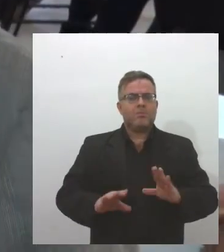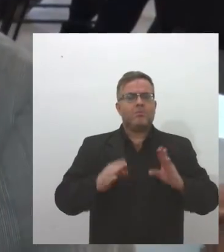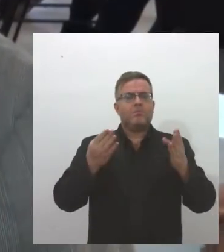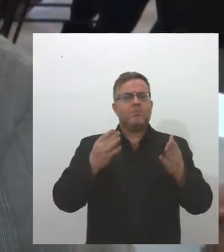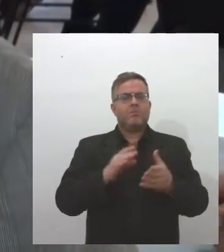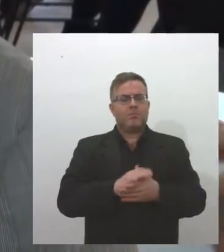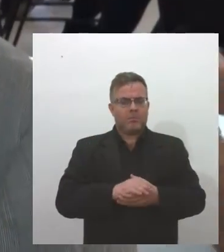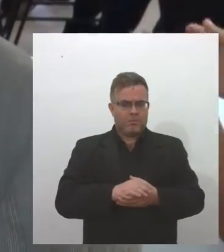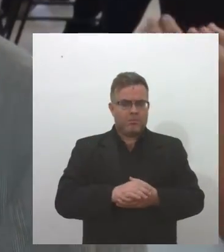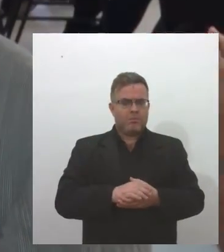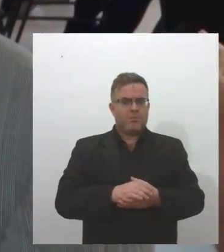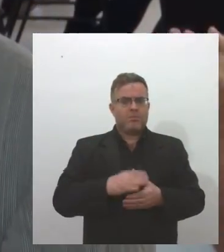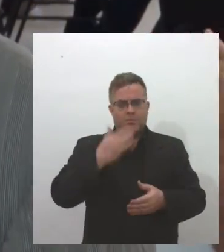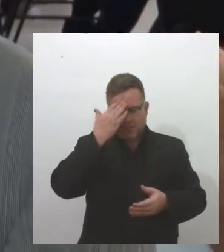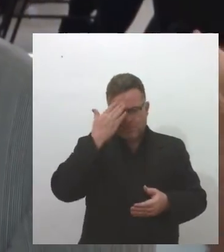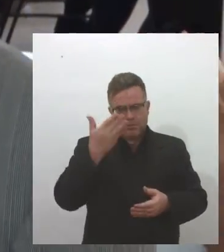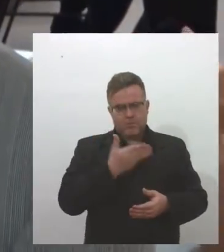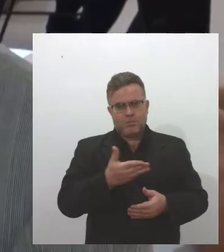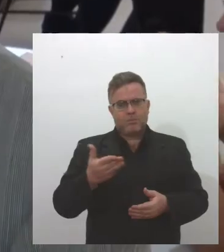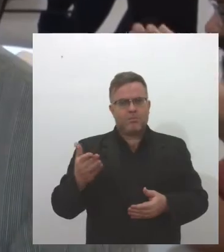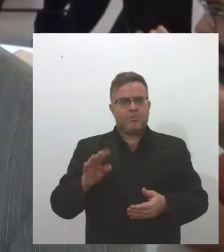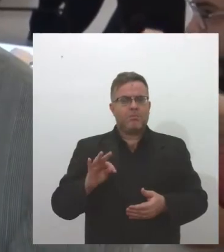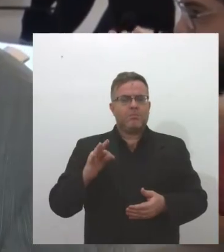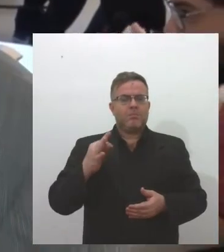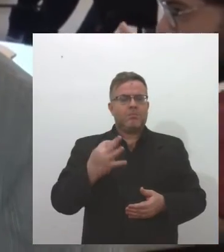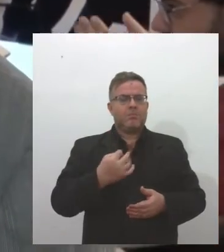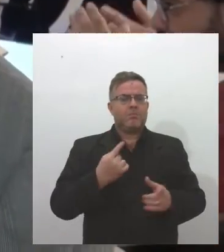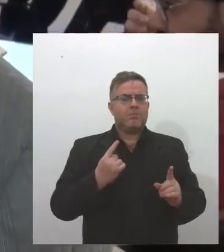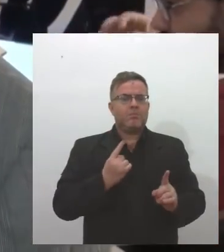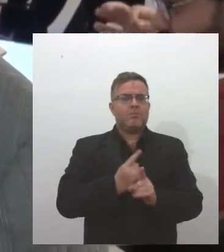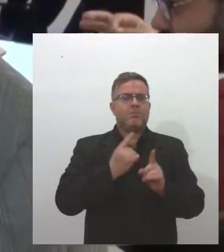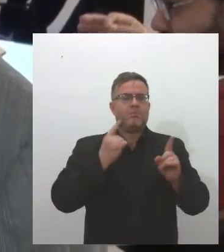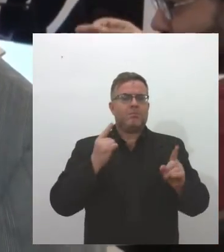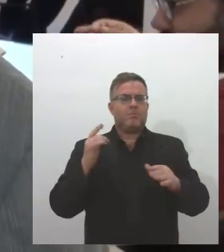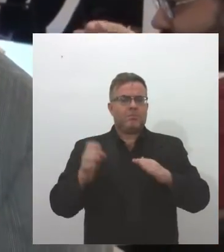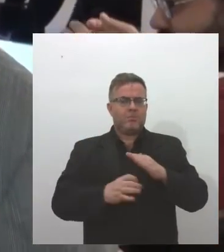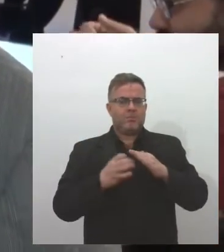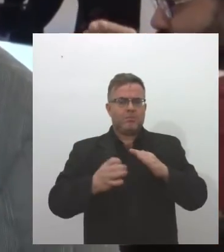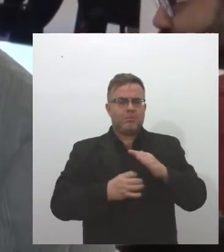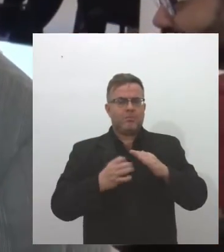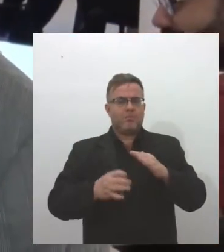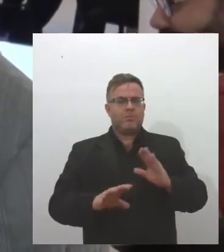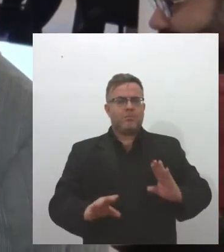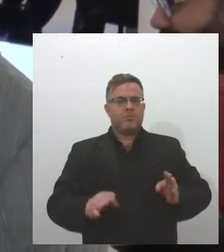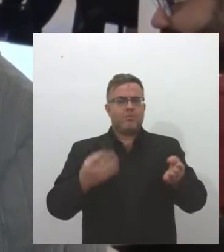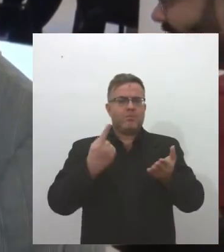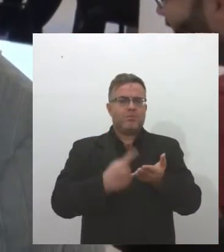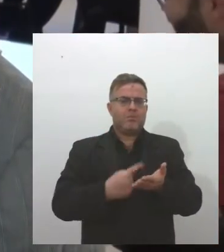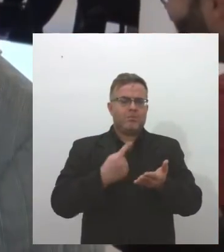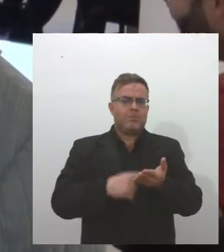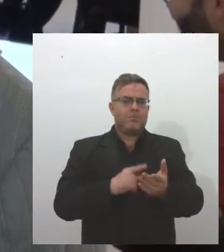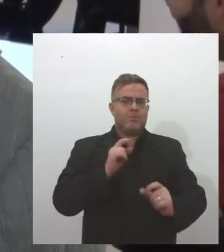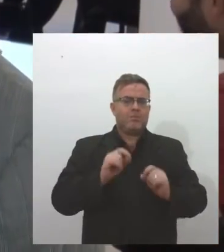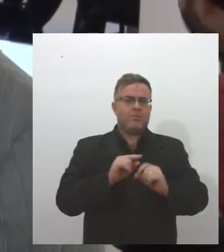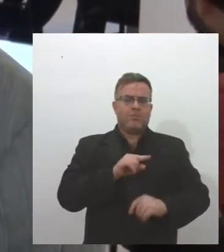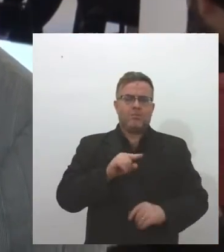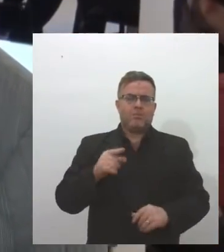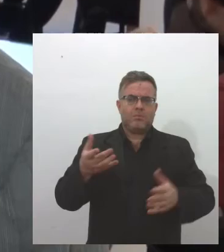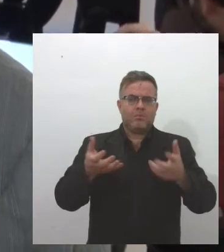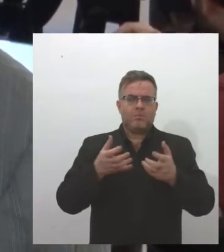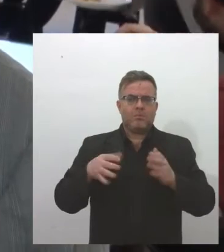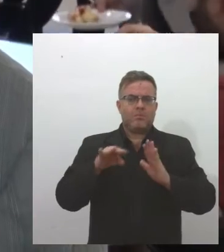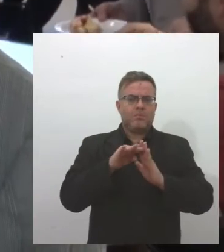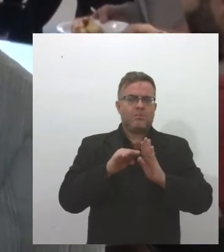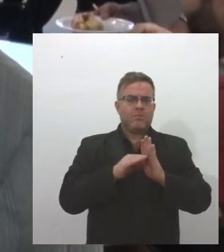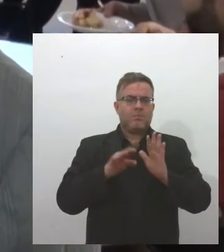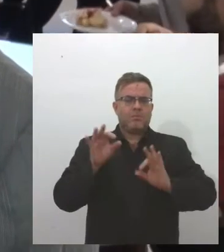Parabenizar, agradecer o convite a Fabiano, né, que aqui é o encontro dos empresários de eventos. Eles querem fazer um planejamento